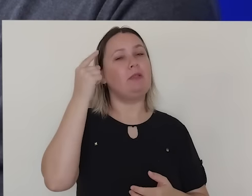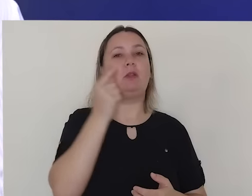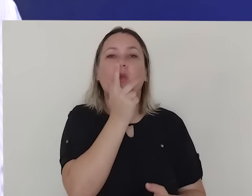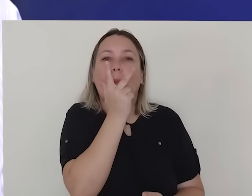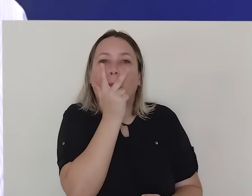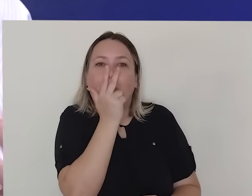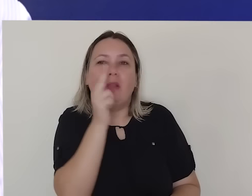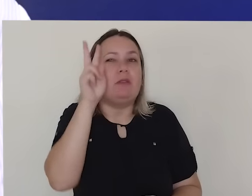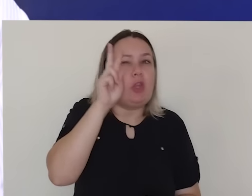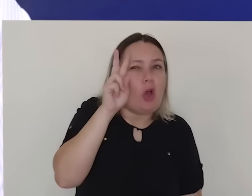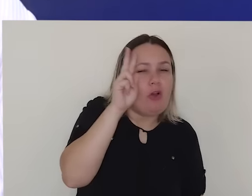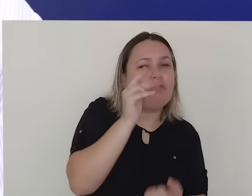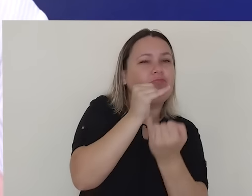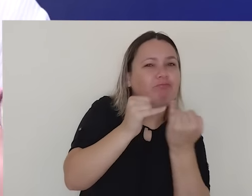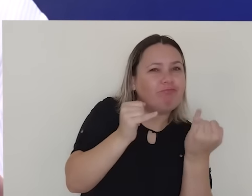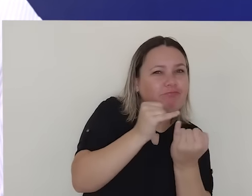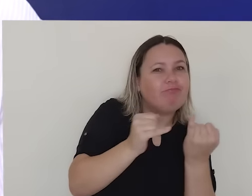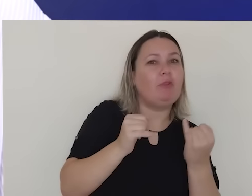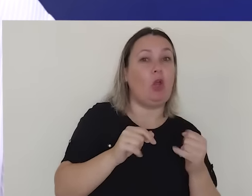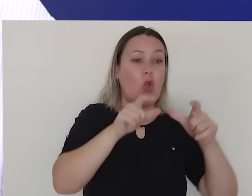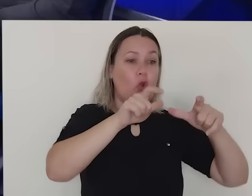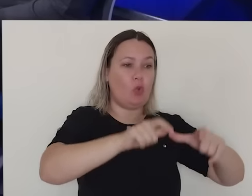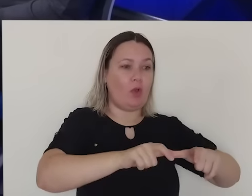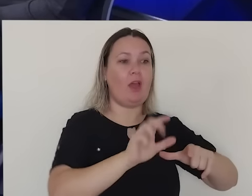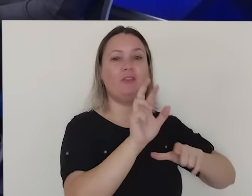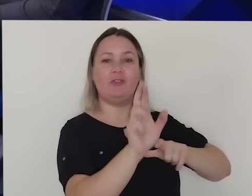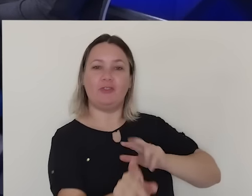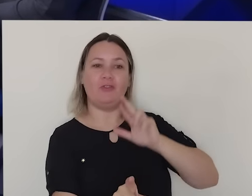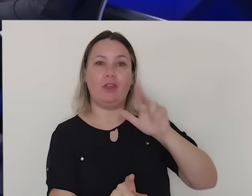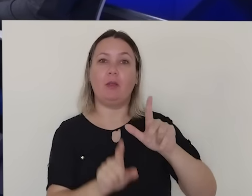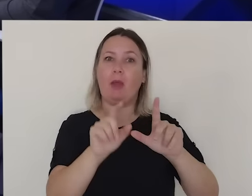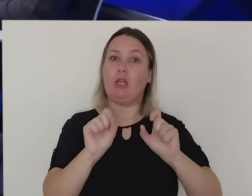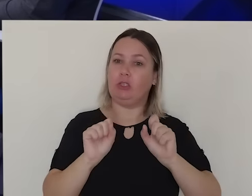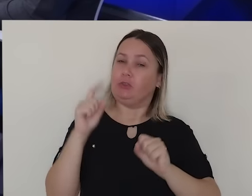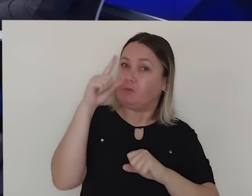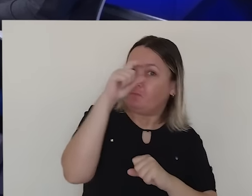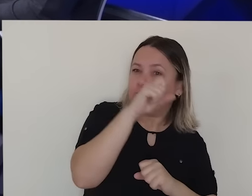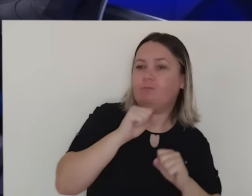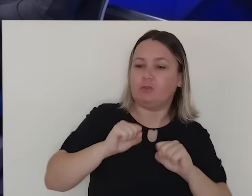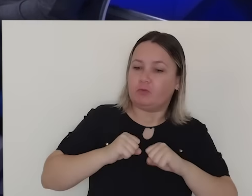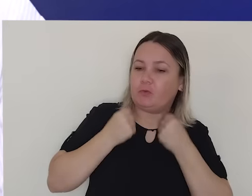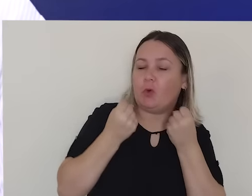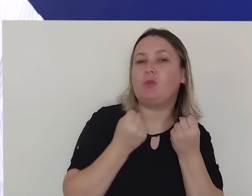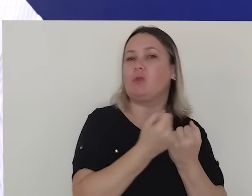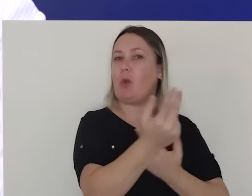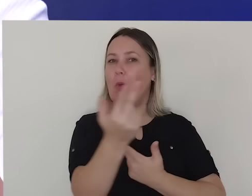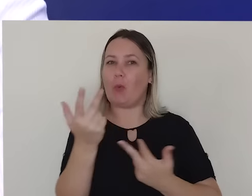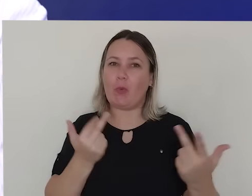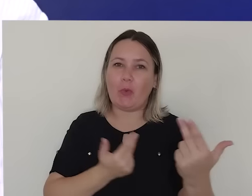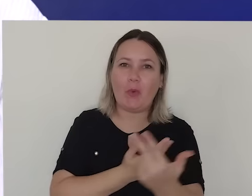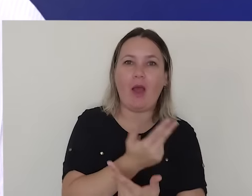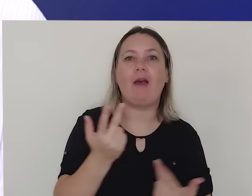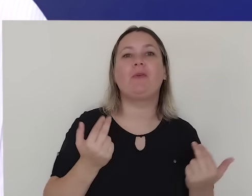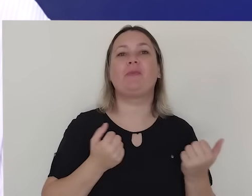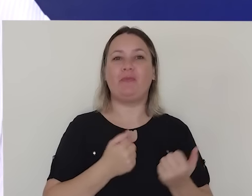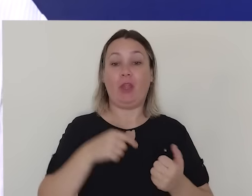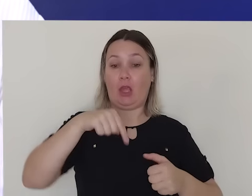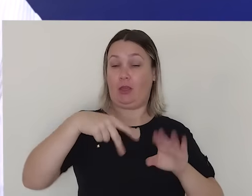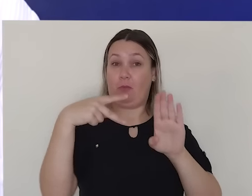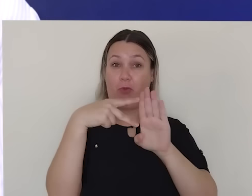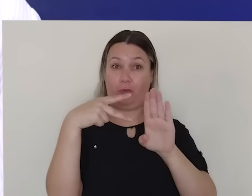né então muda de endereço mas os desafios são os mesmos a jornada mesma a gente também criou a área de sustentabilidade finalzinho